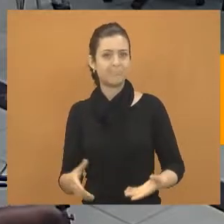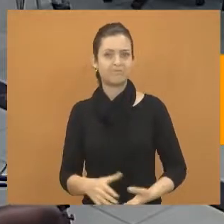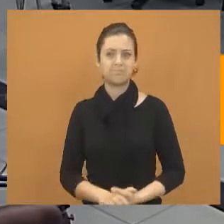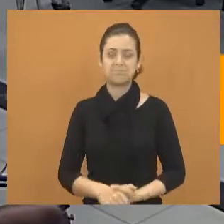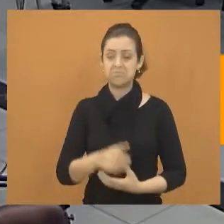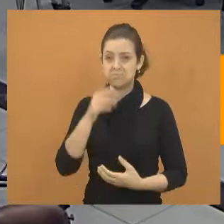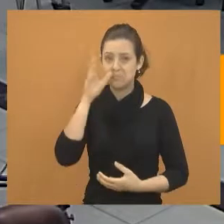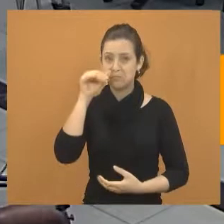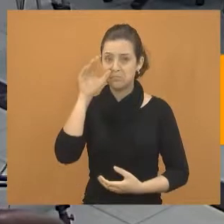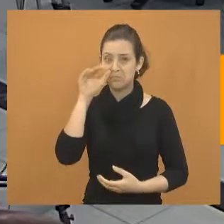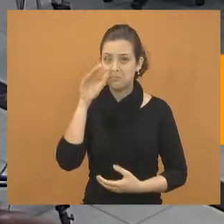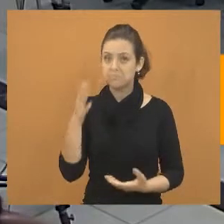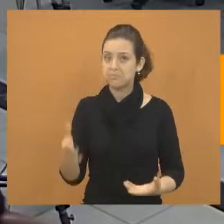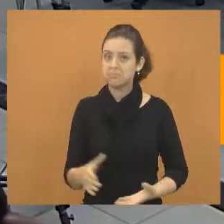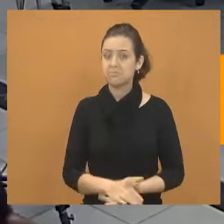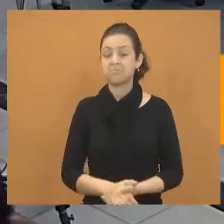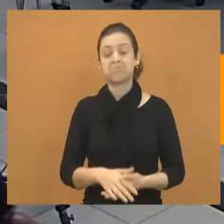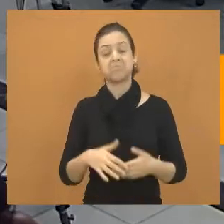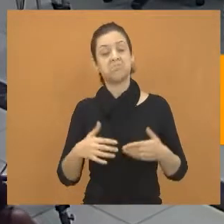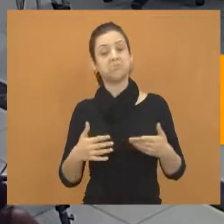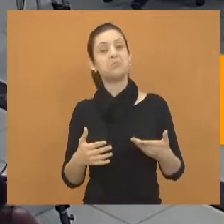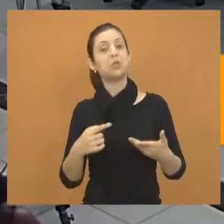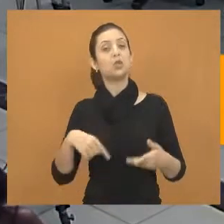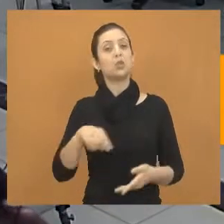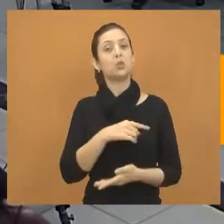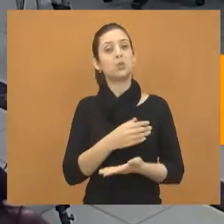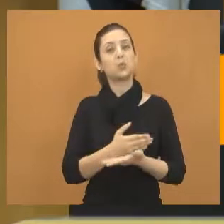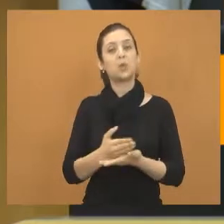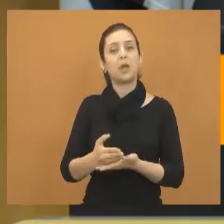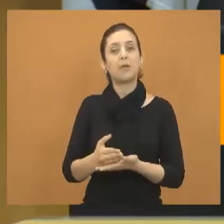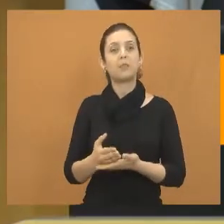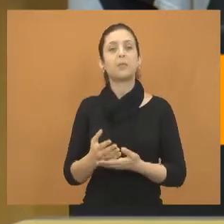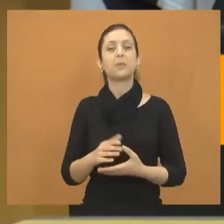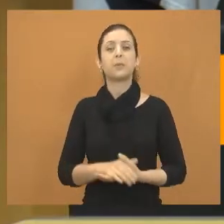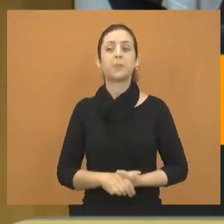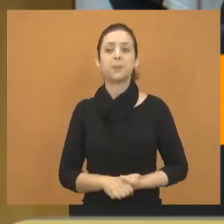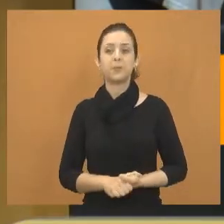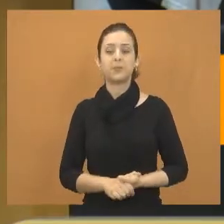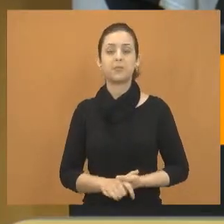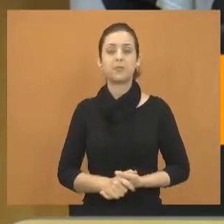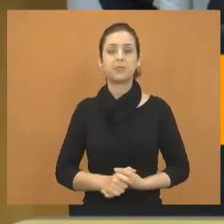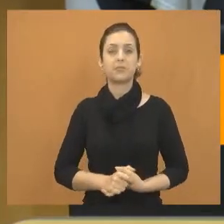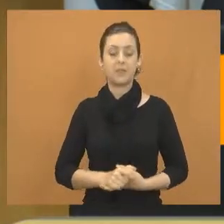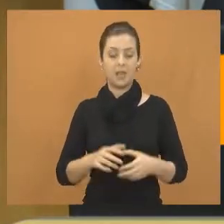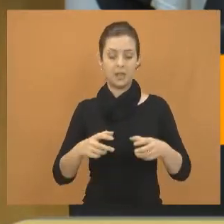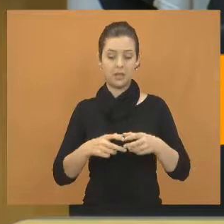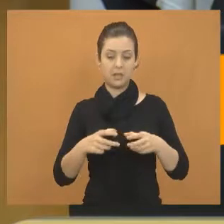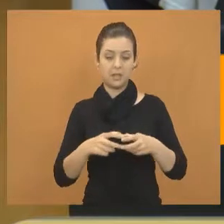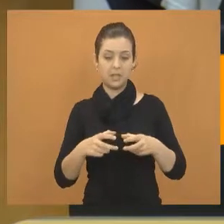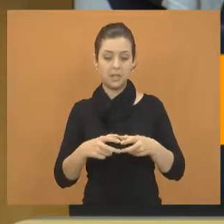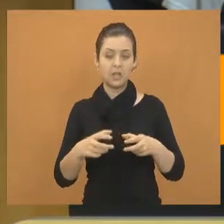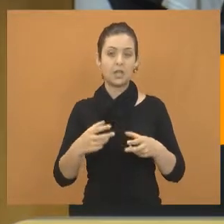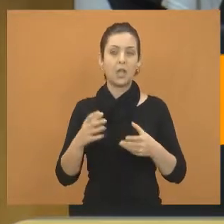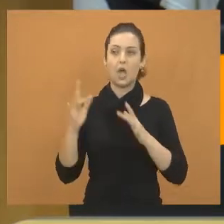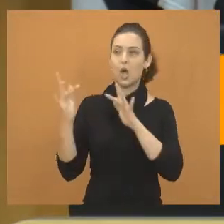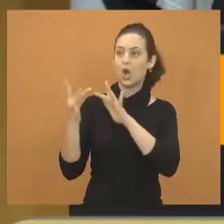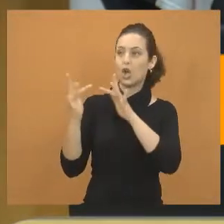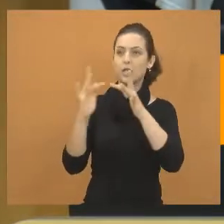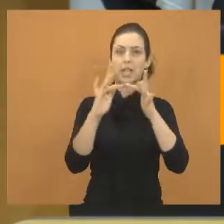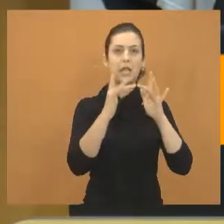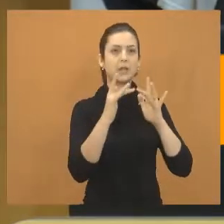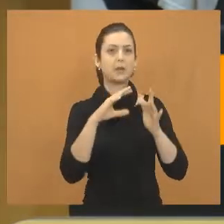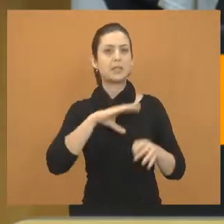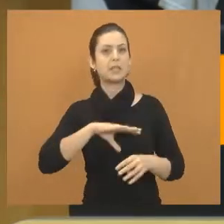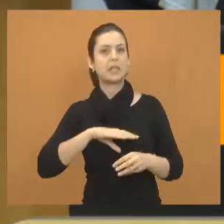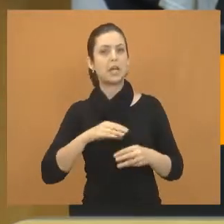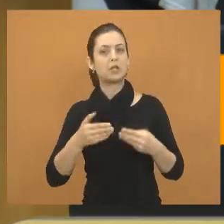não é? Então, quem sabe também a gente começar aí dentro dessa casa, sei lá, fazer contato com outras cidades,